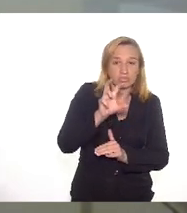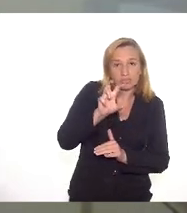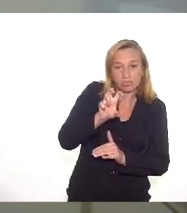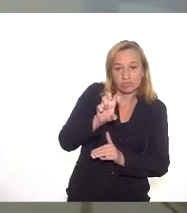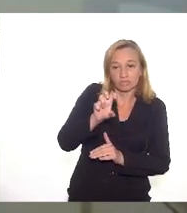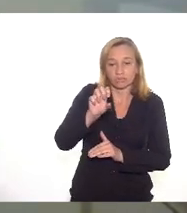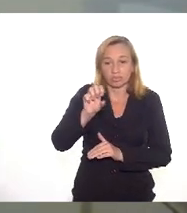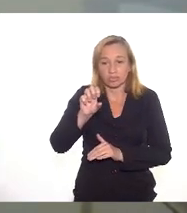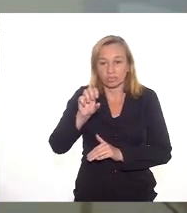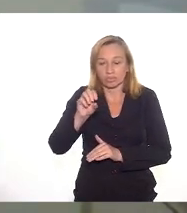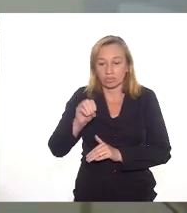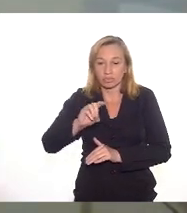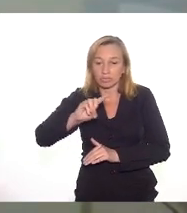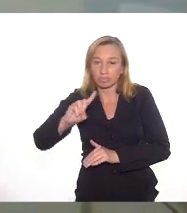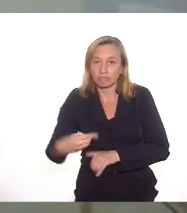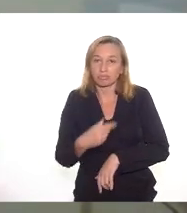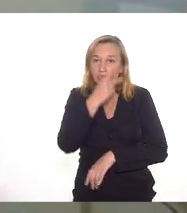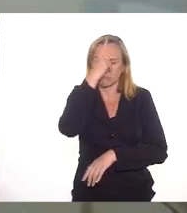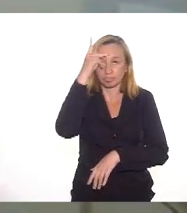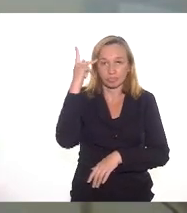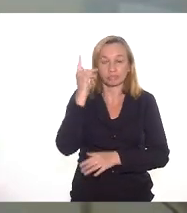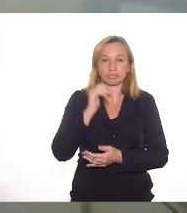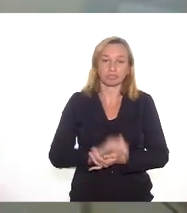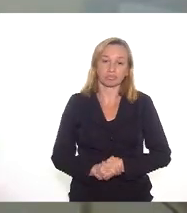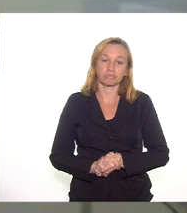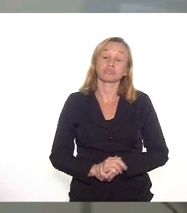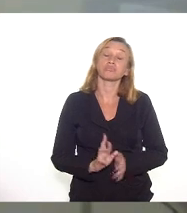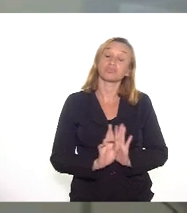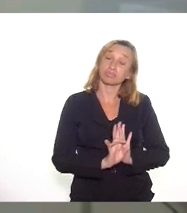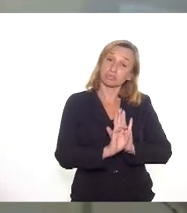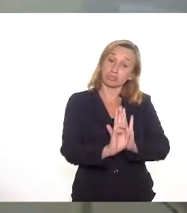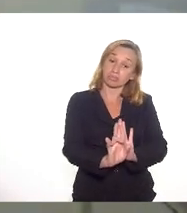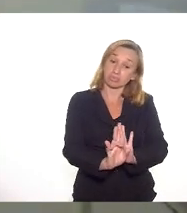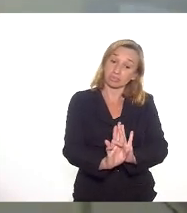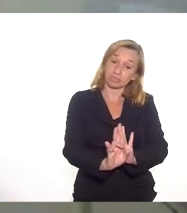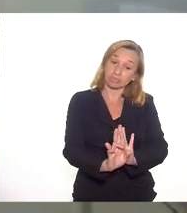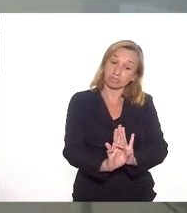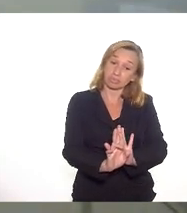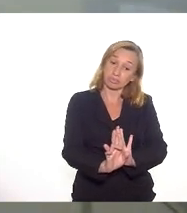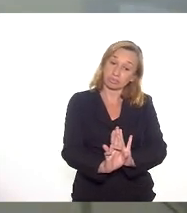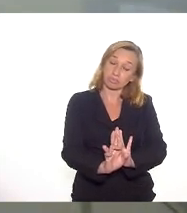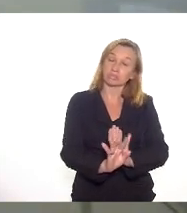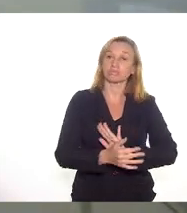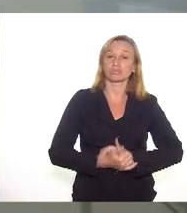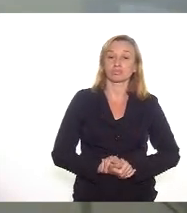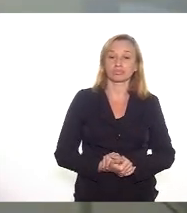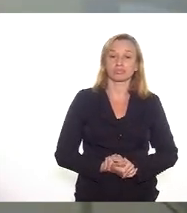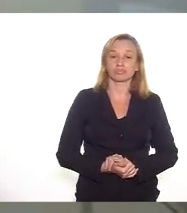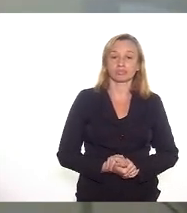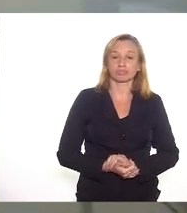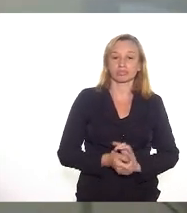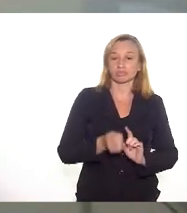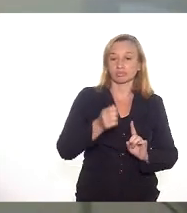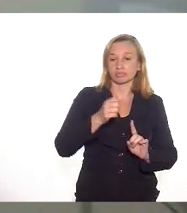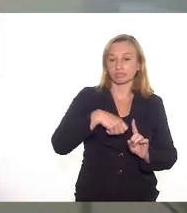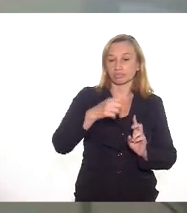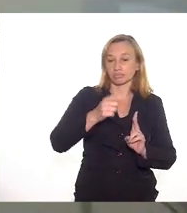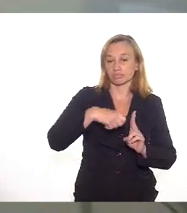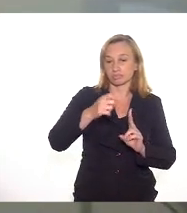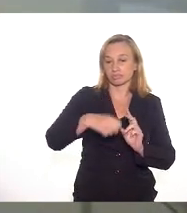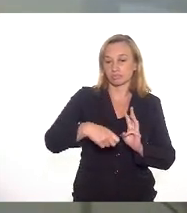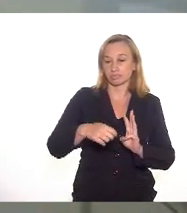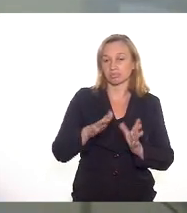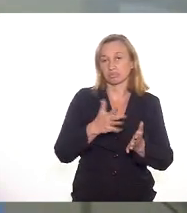mil pessoas, o que representa um desembolso mensal de